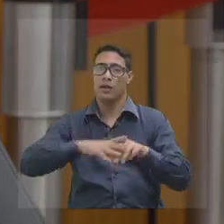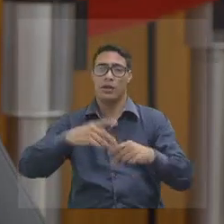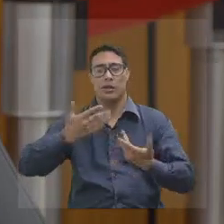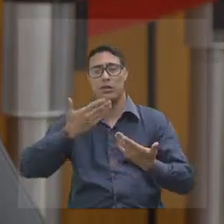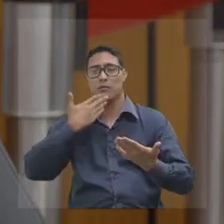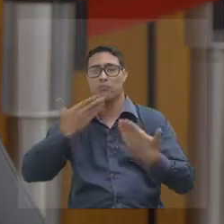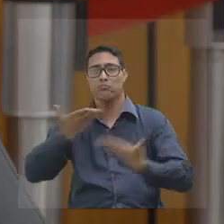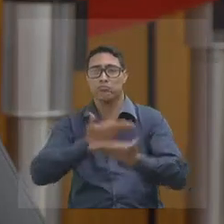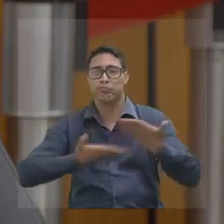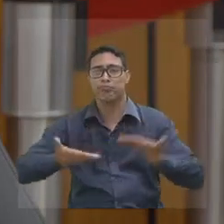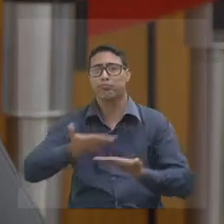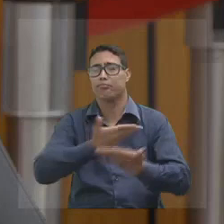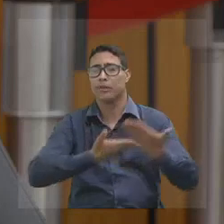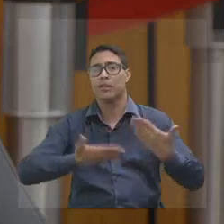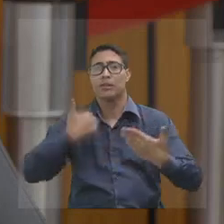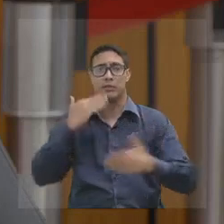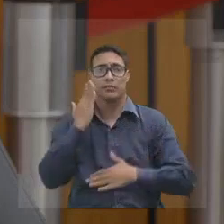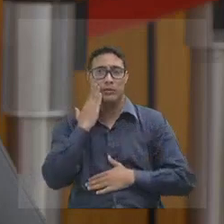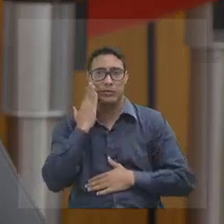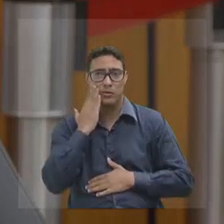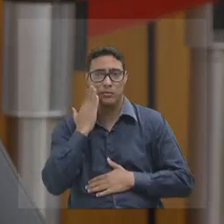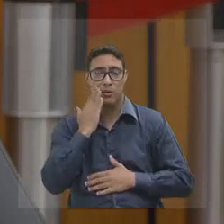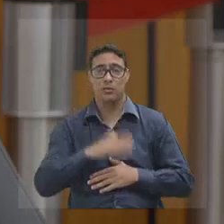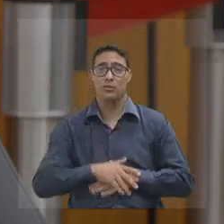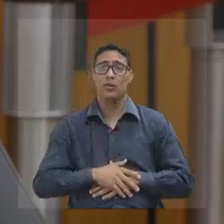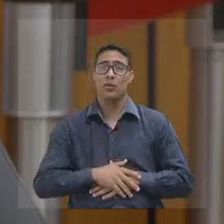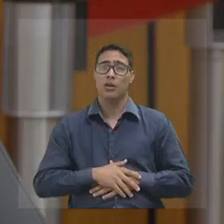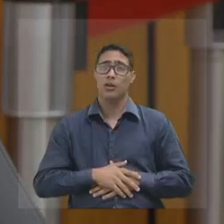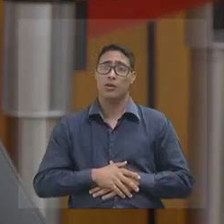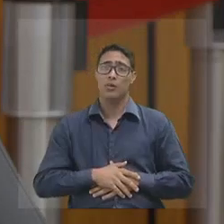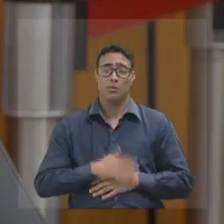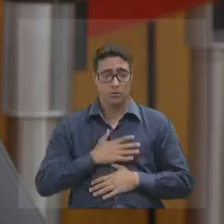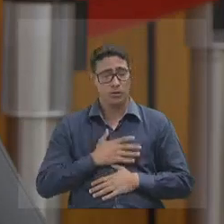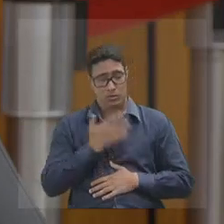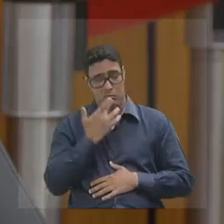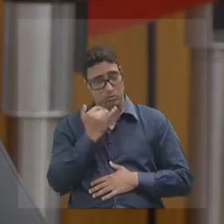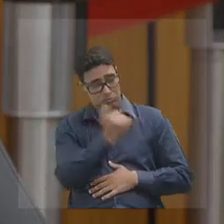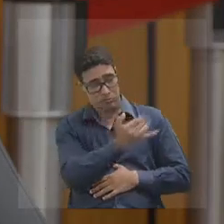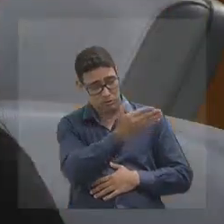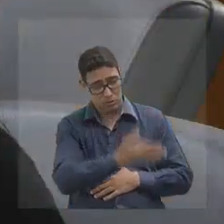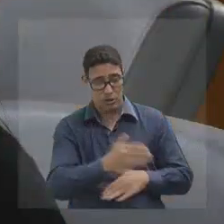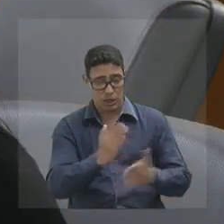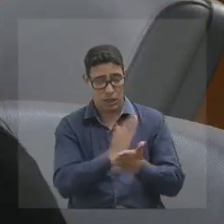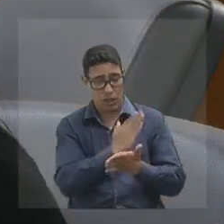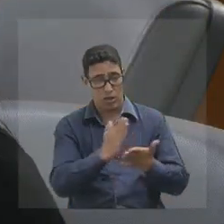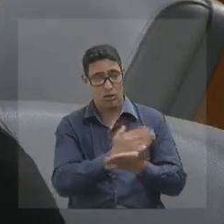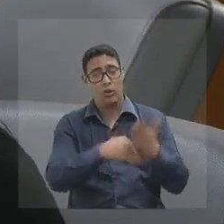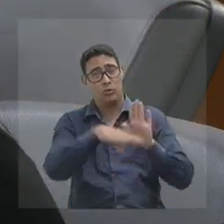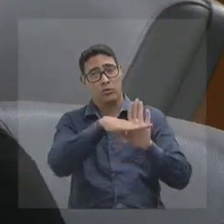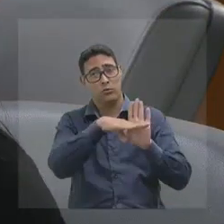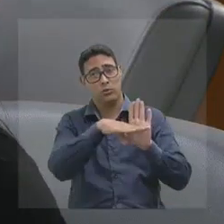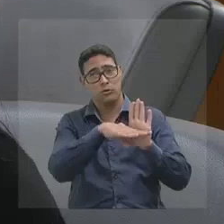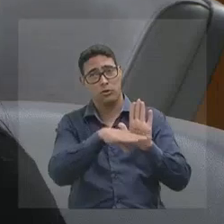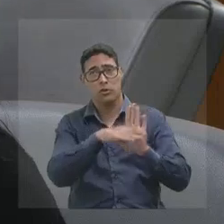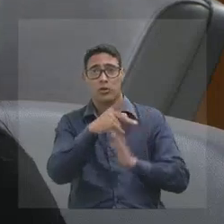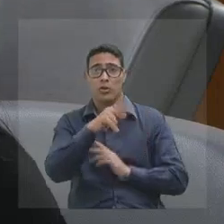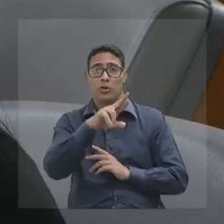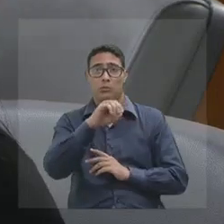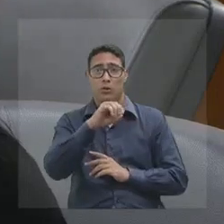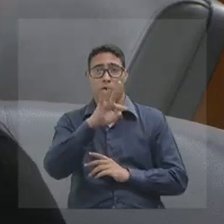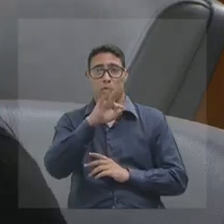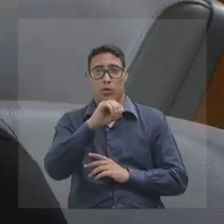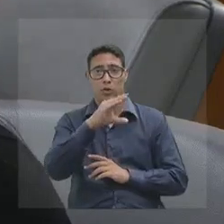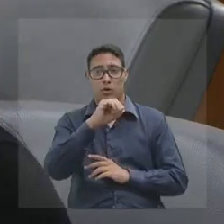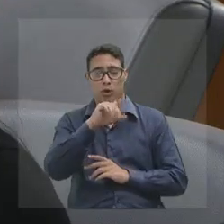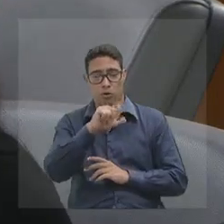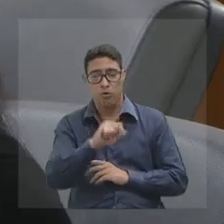né Eu posso até encaminhar para a senhora já tem alguns protocolos e comunidades estão construindo o protocolo Isso facilita